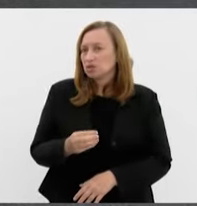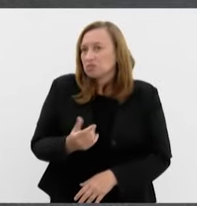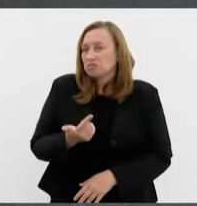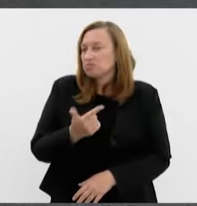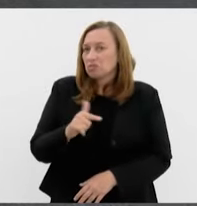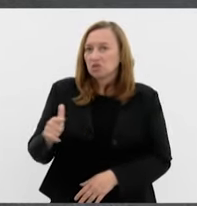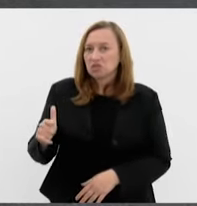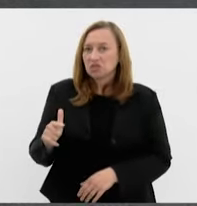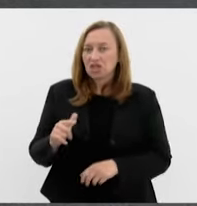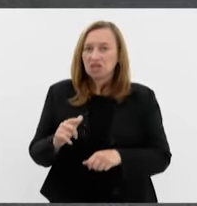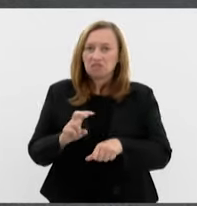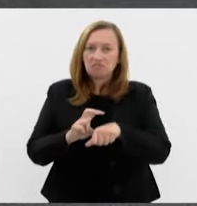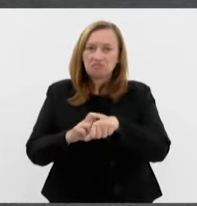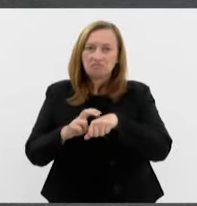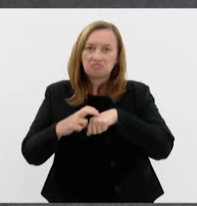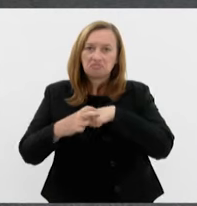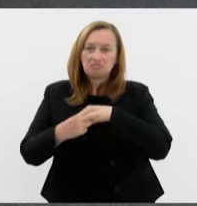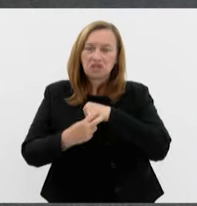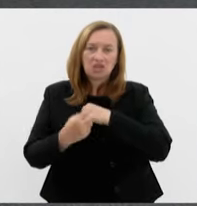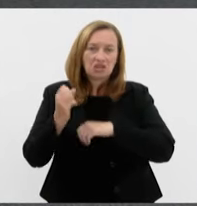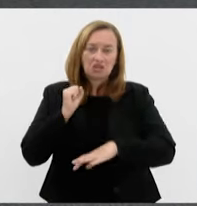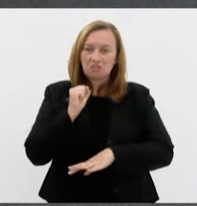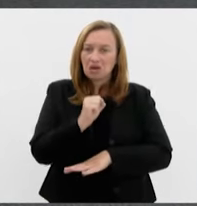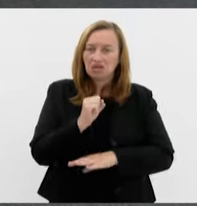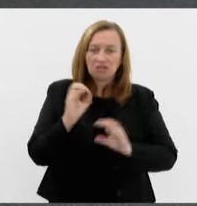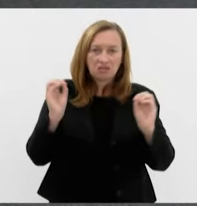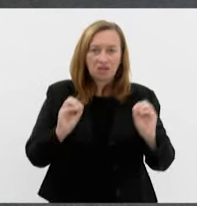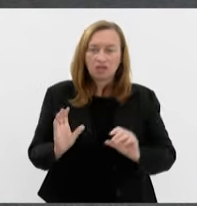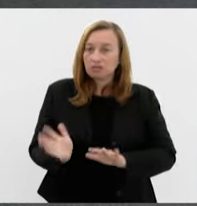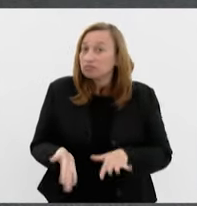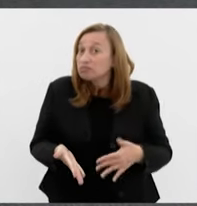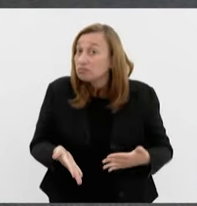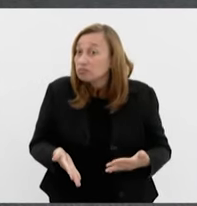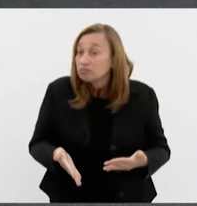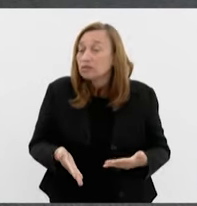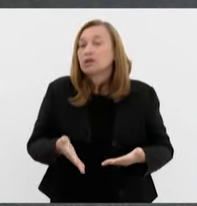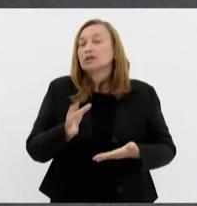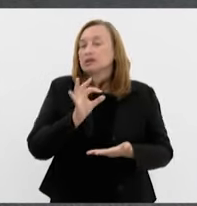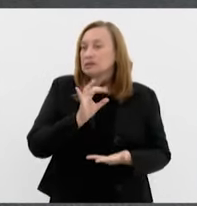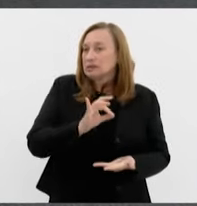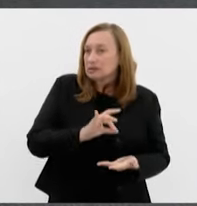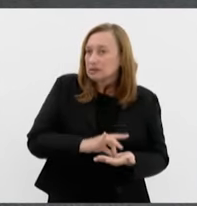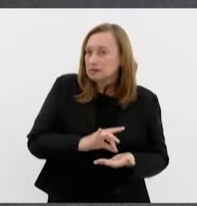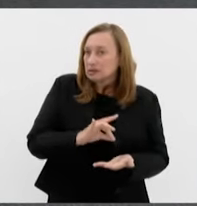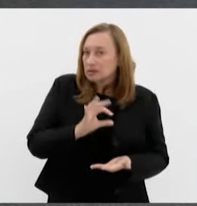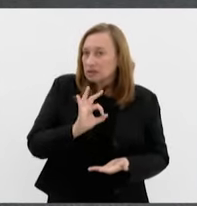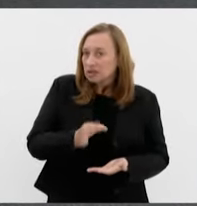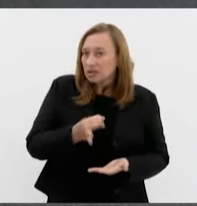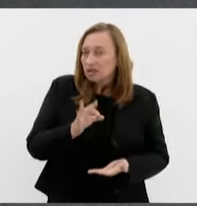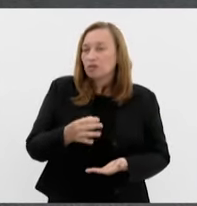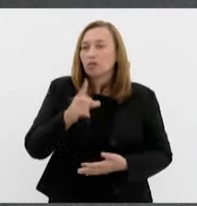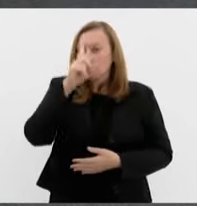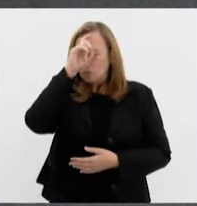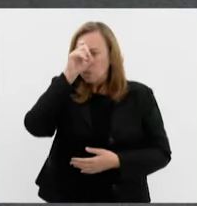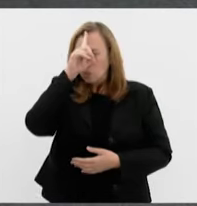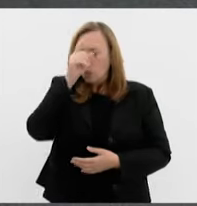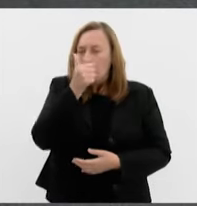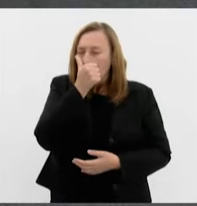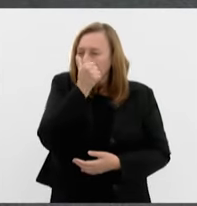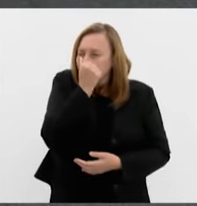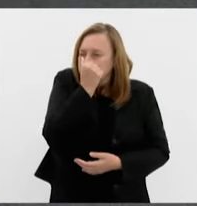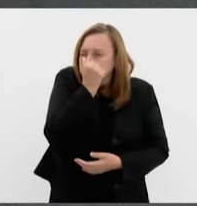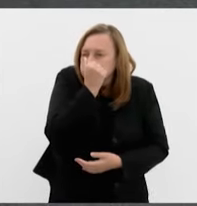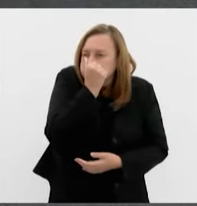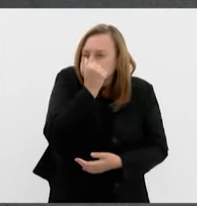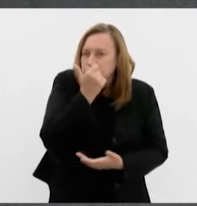de dengue dengue é essa que mata então e que obviamente os hospitais que já estão saturados que